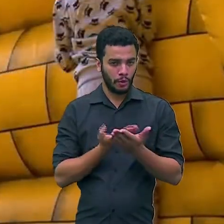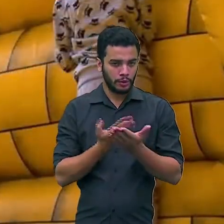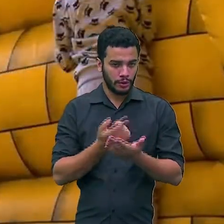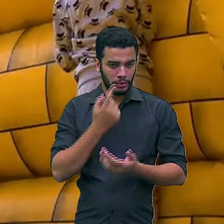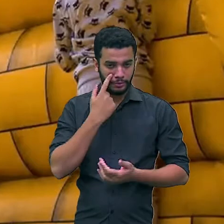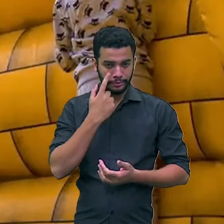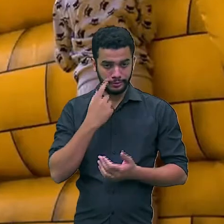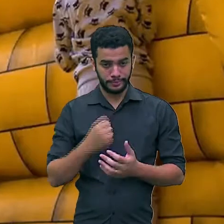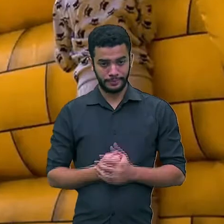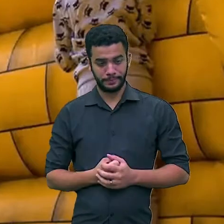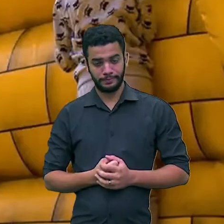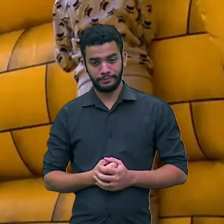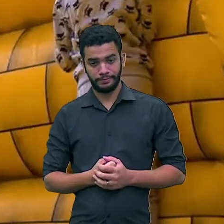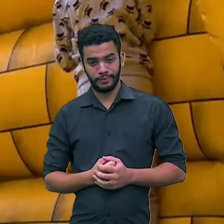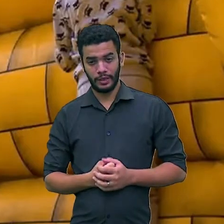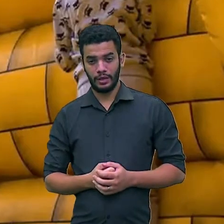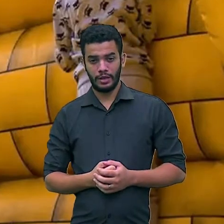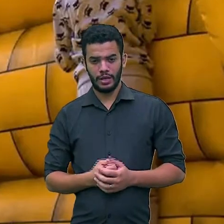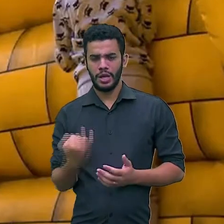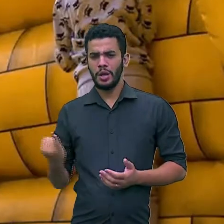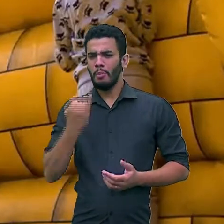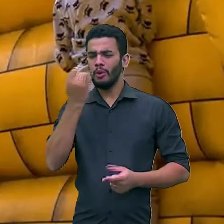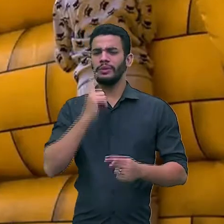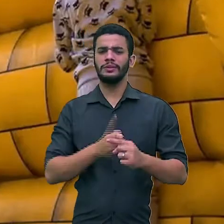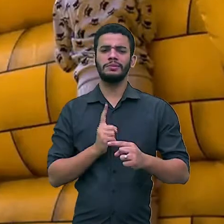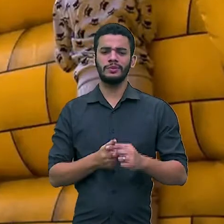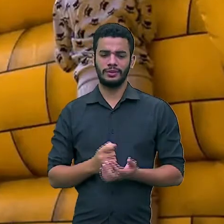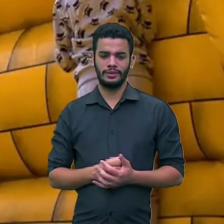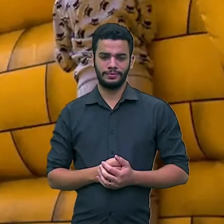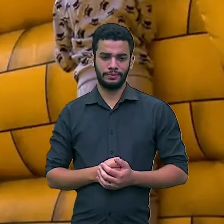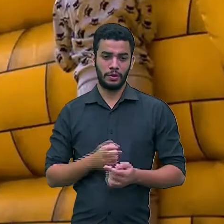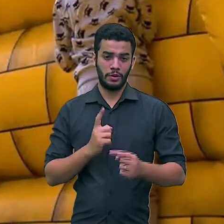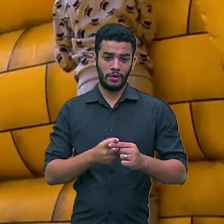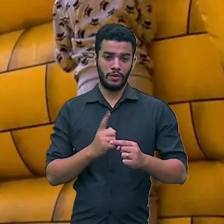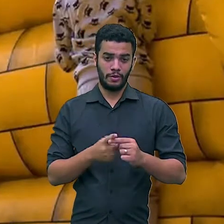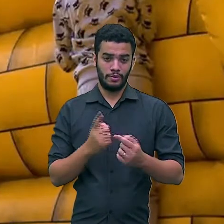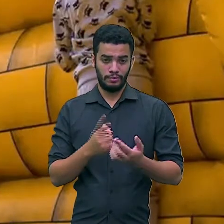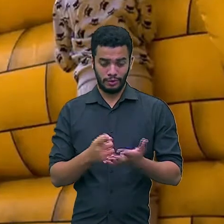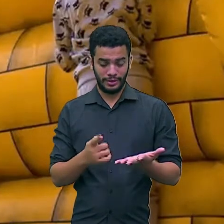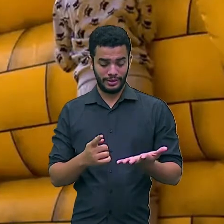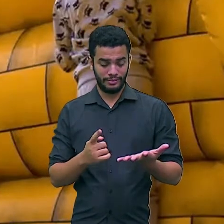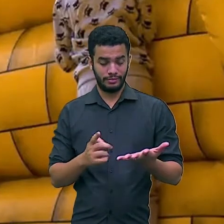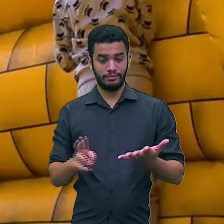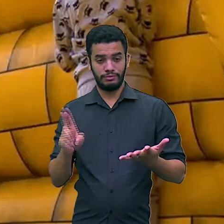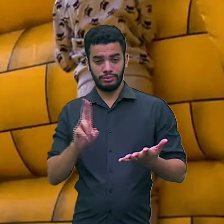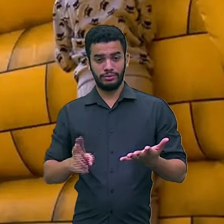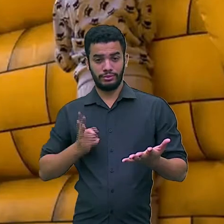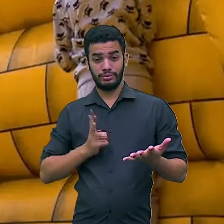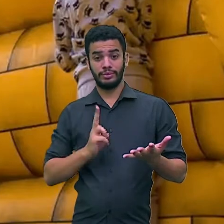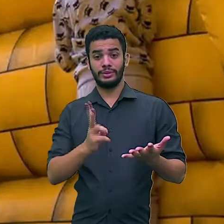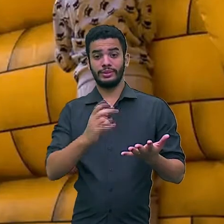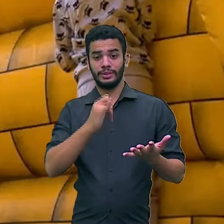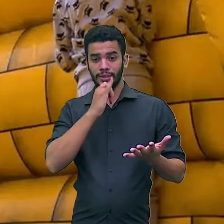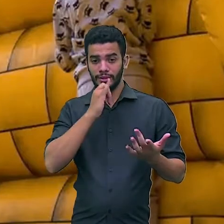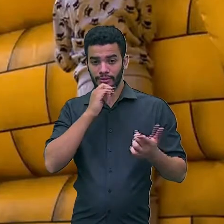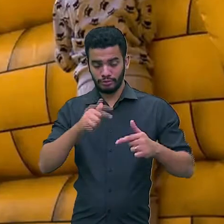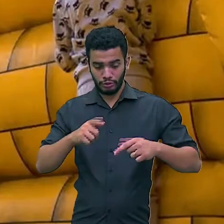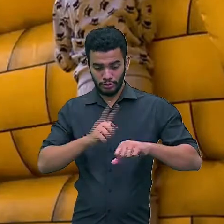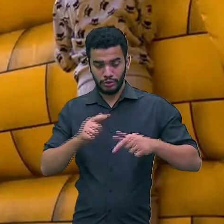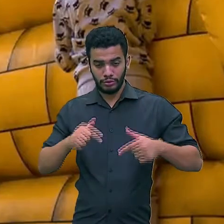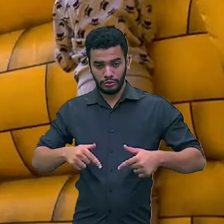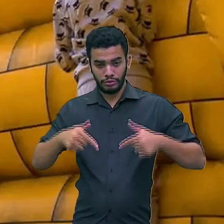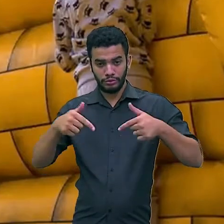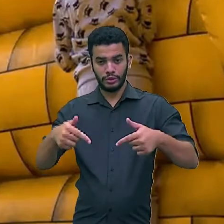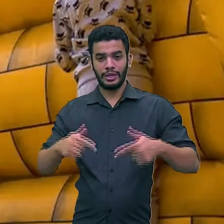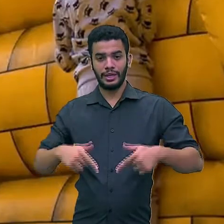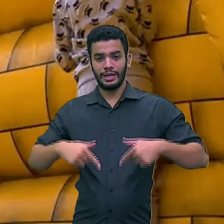ela está no centro das construções que chamamos de orações. Toda frase que tem um verbo na nossa língua portuguesa